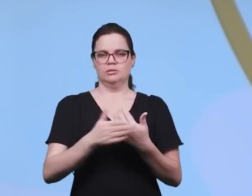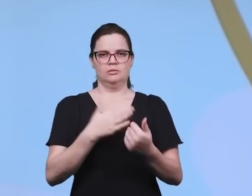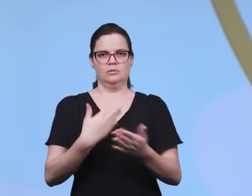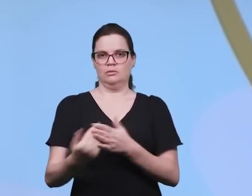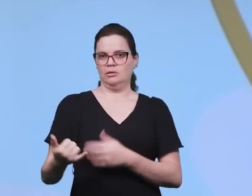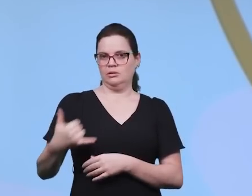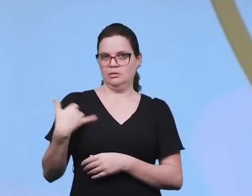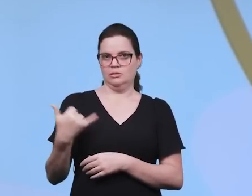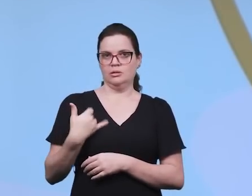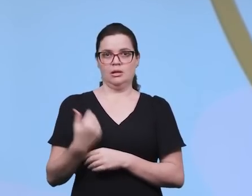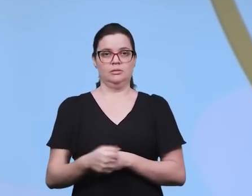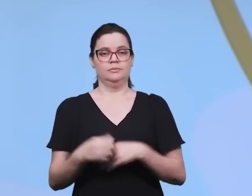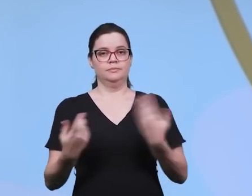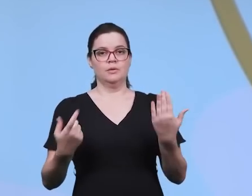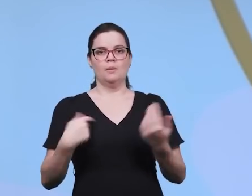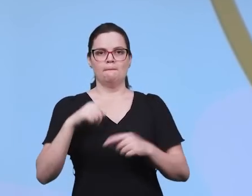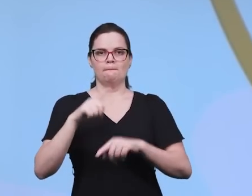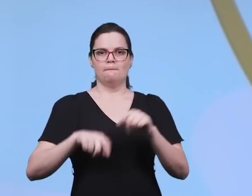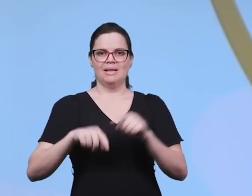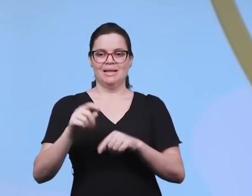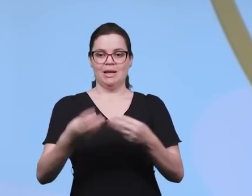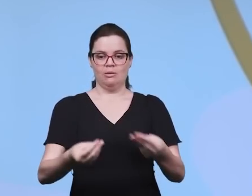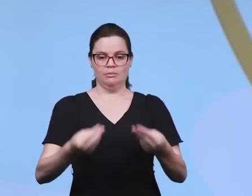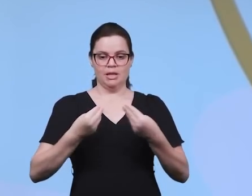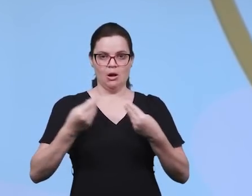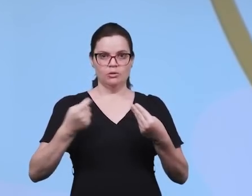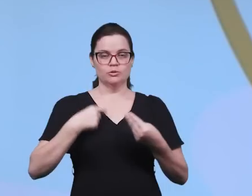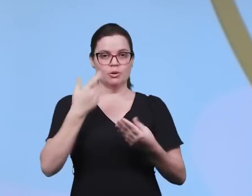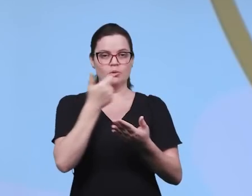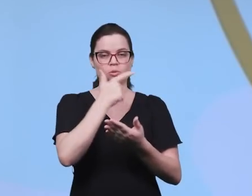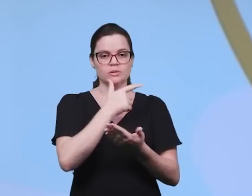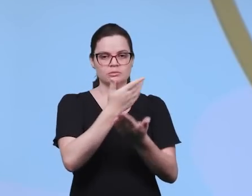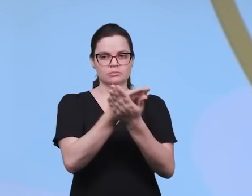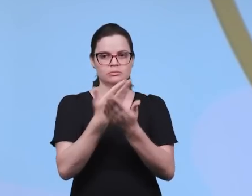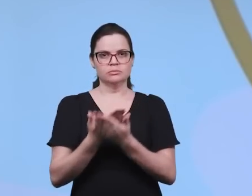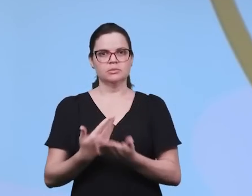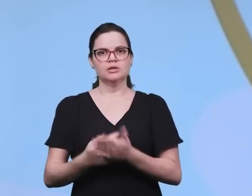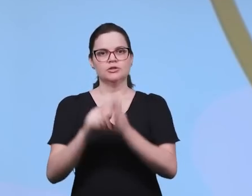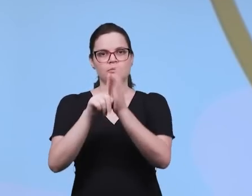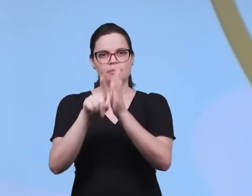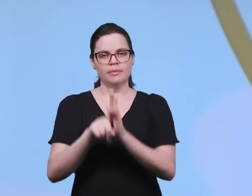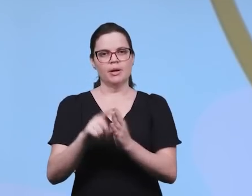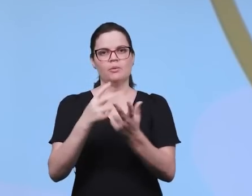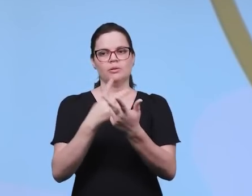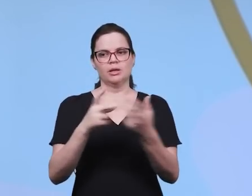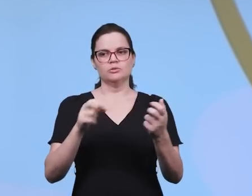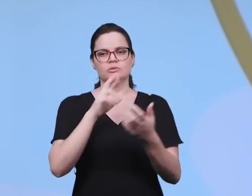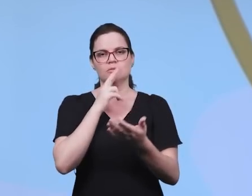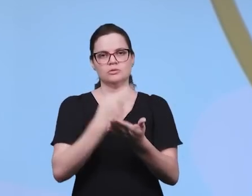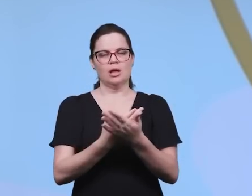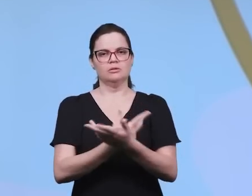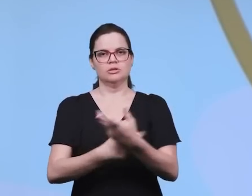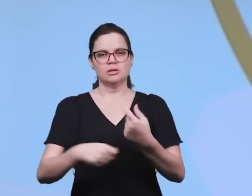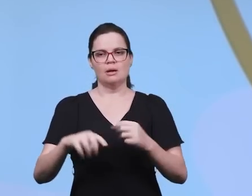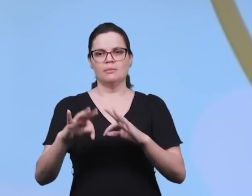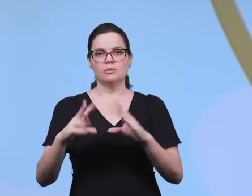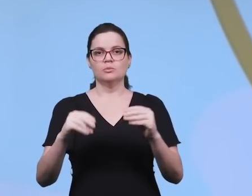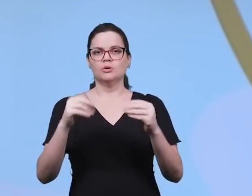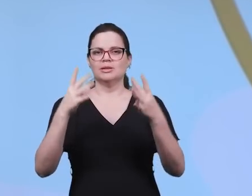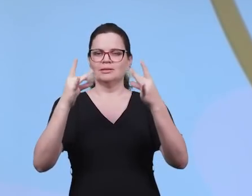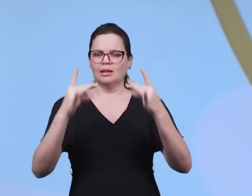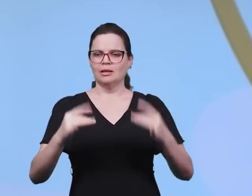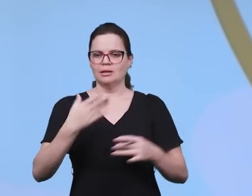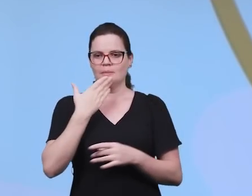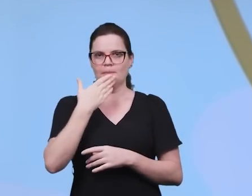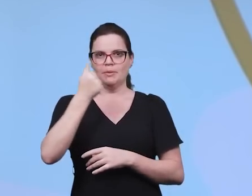qualquer idade. E os materiais que nos são concedidos hoje, eles têm uma filtragem muito melhor. Então, hoje, além do DSM-5,